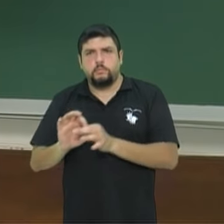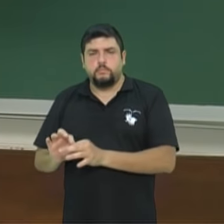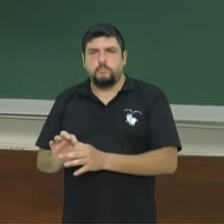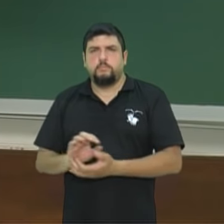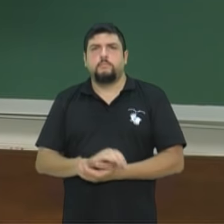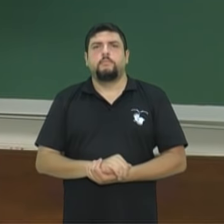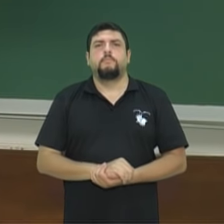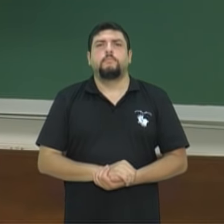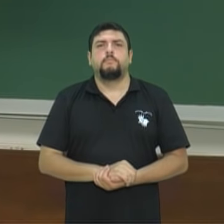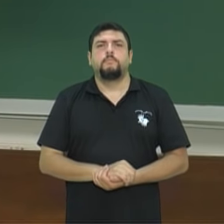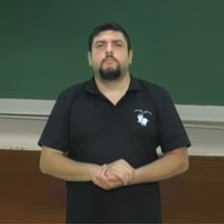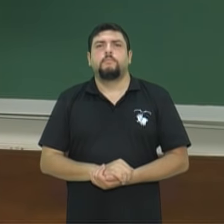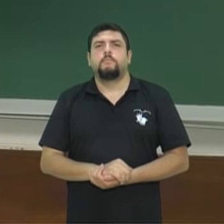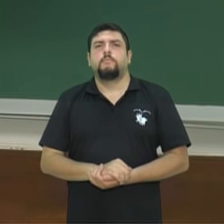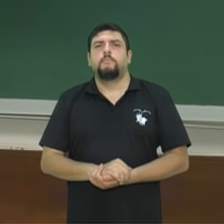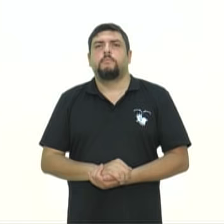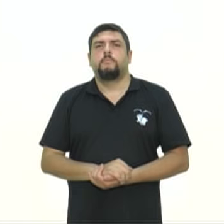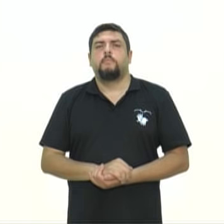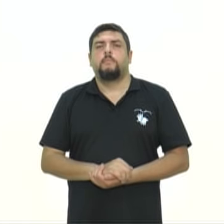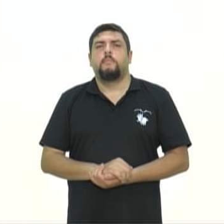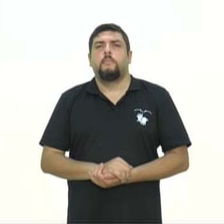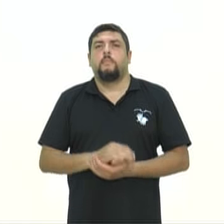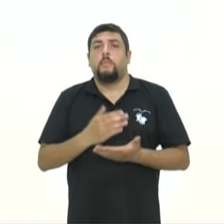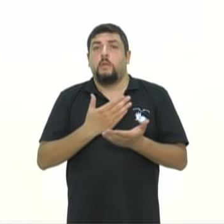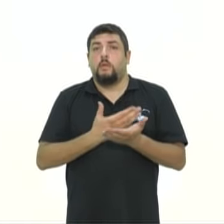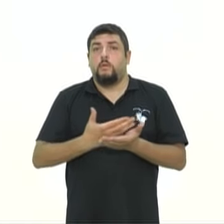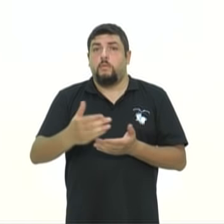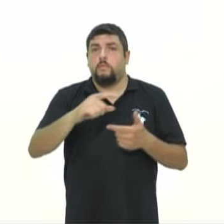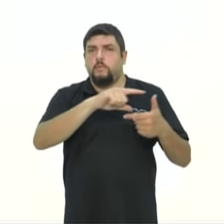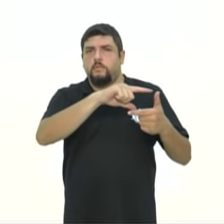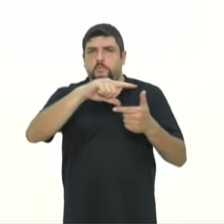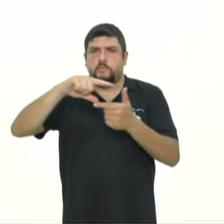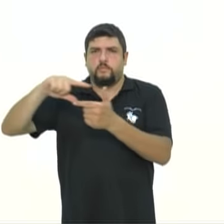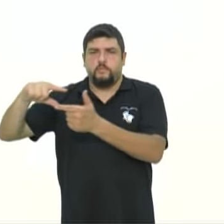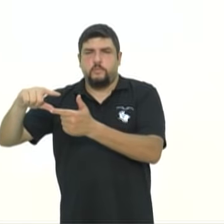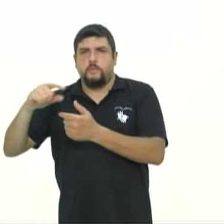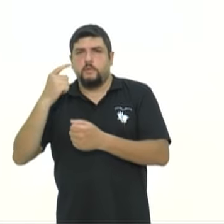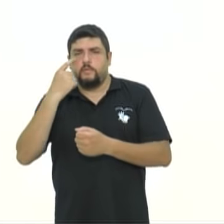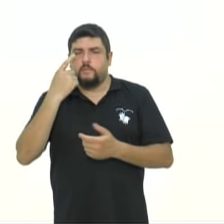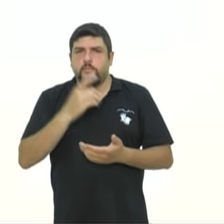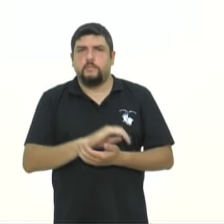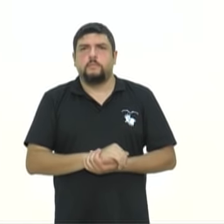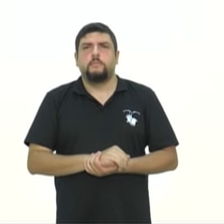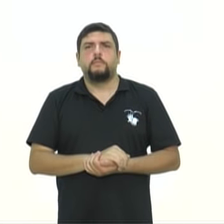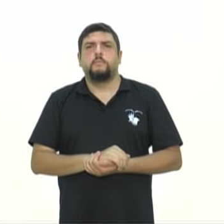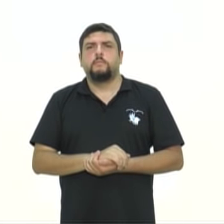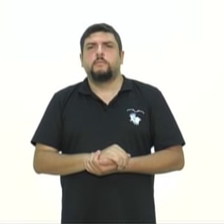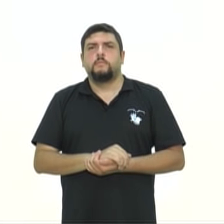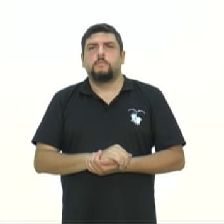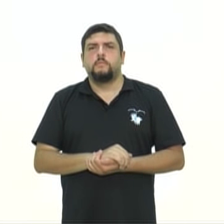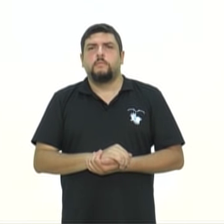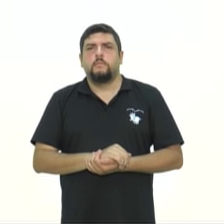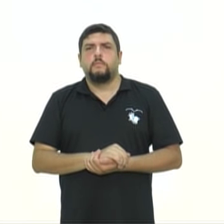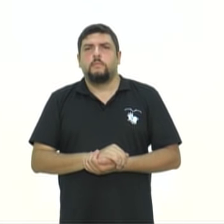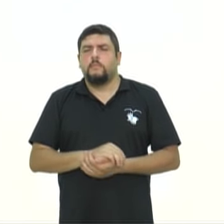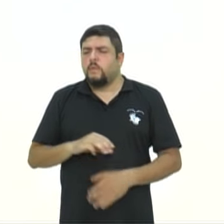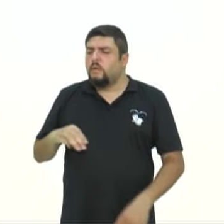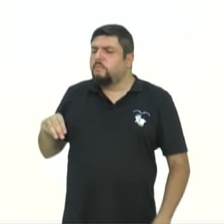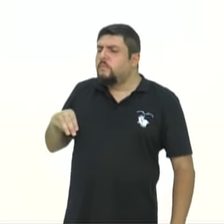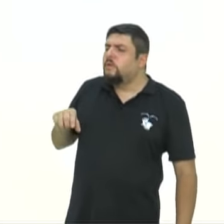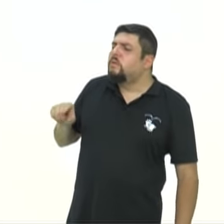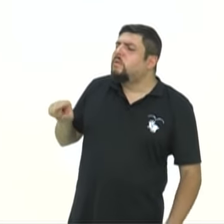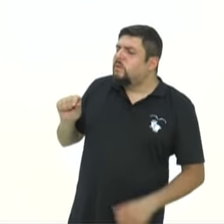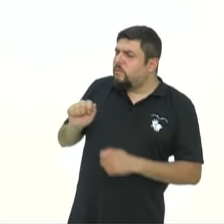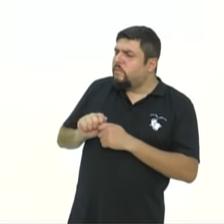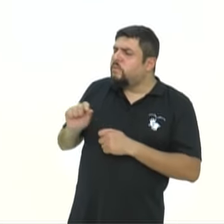então para a nossa aula? Começando aqui com uma tirinha, vamos ler aqui o primeiro quadrinho. O que você está fazendo, Mafalda?